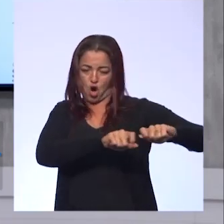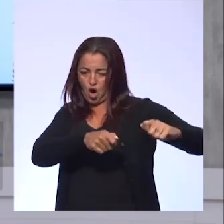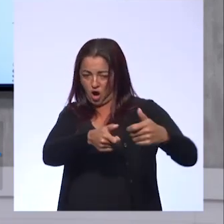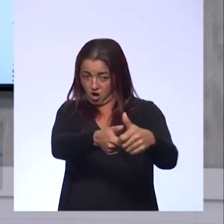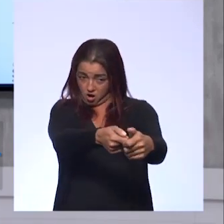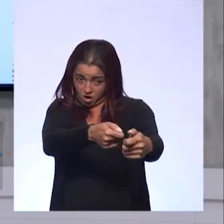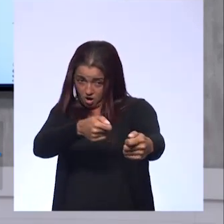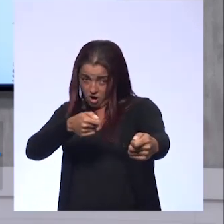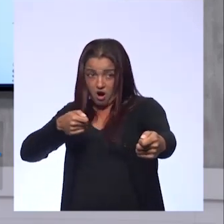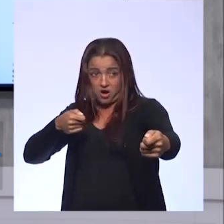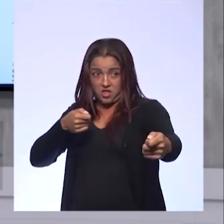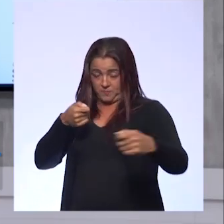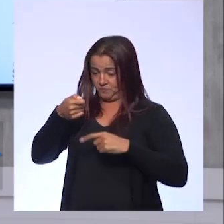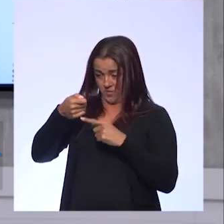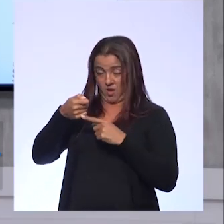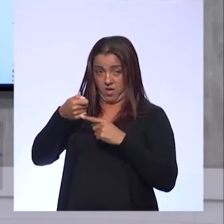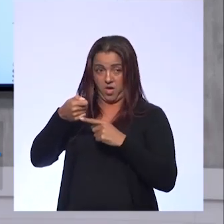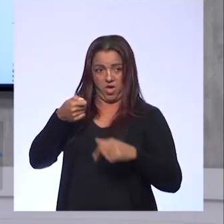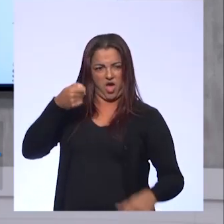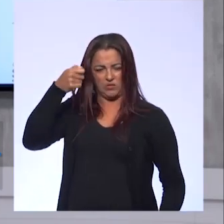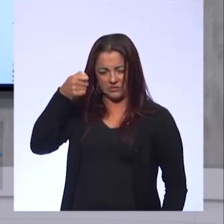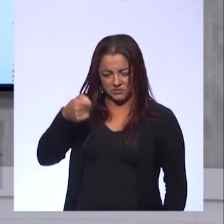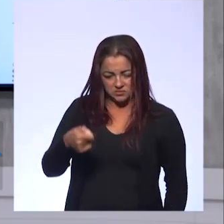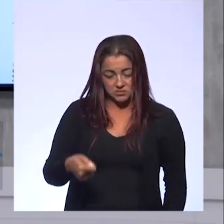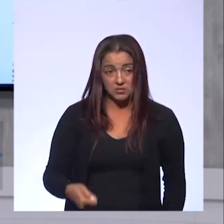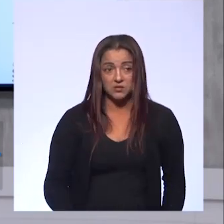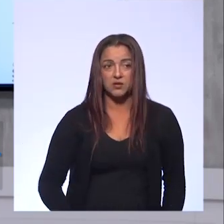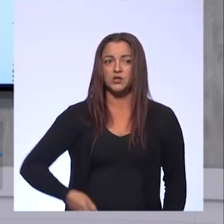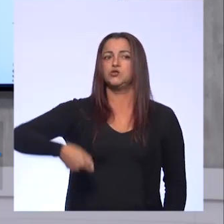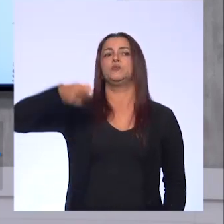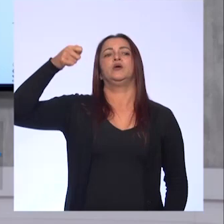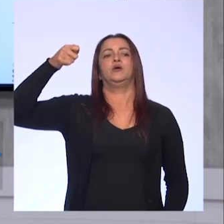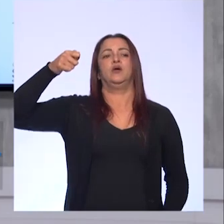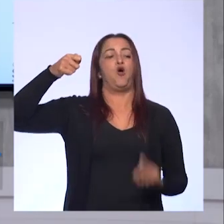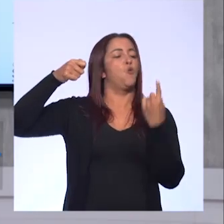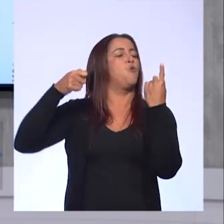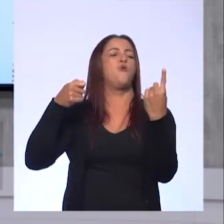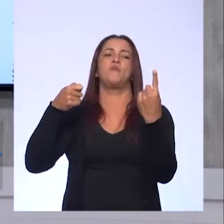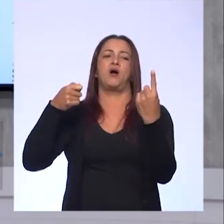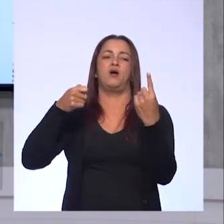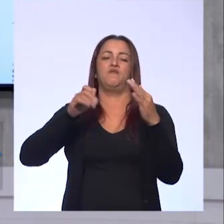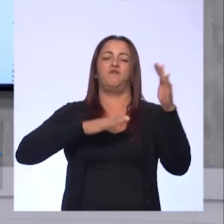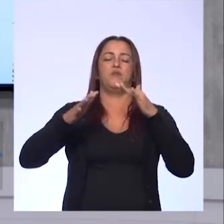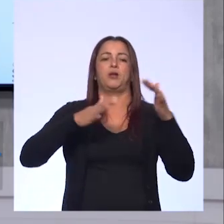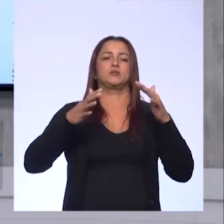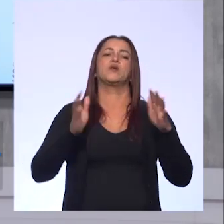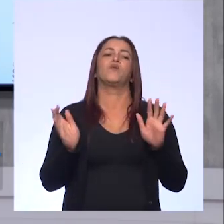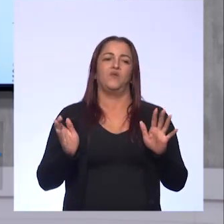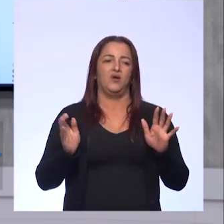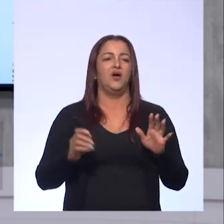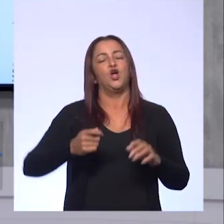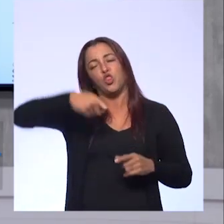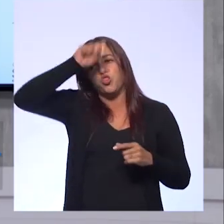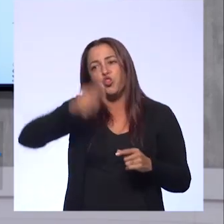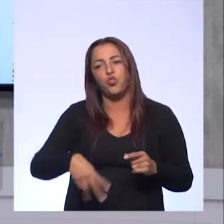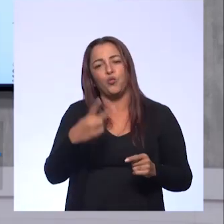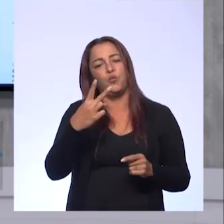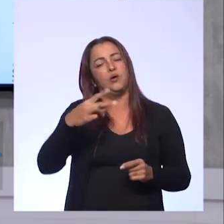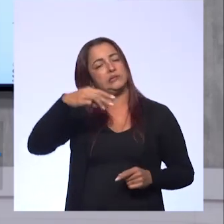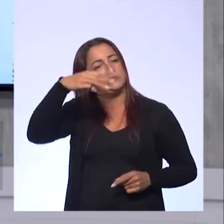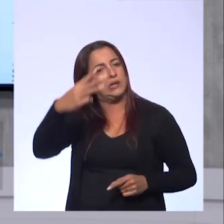eu minha mão está aqui em cima eu desci minha mão no que eu subir eu causei uma duas